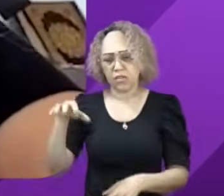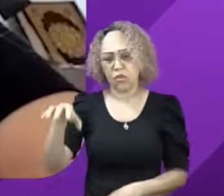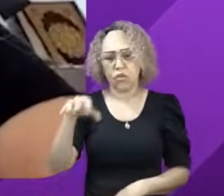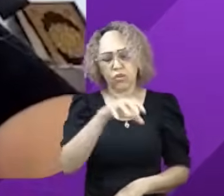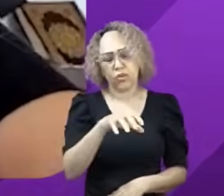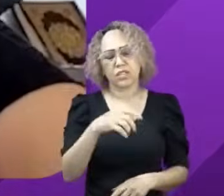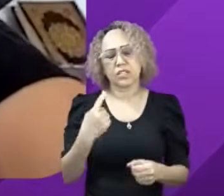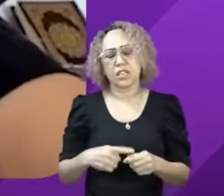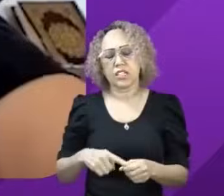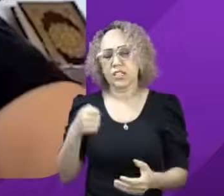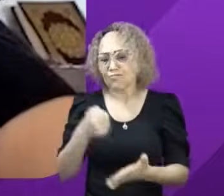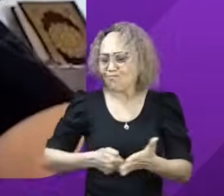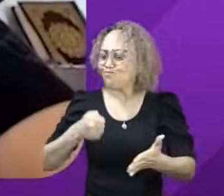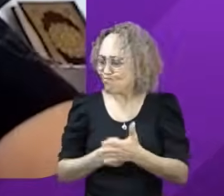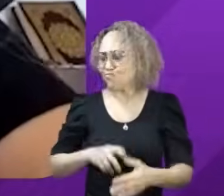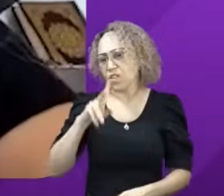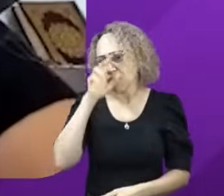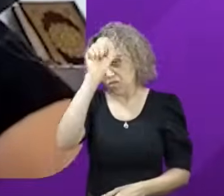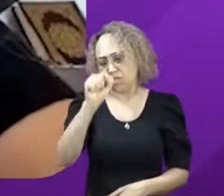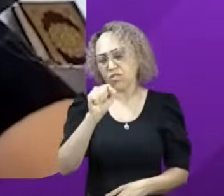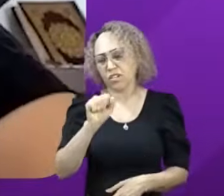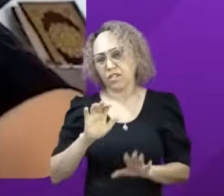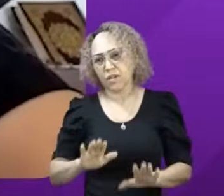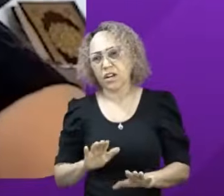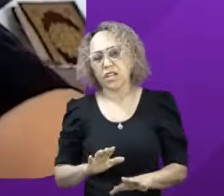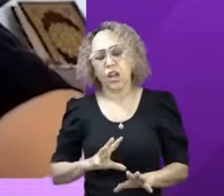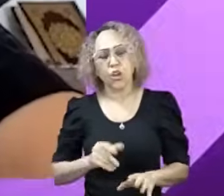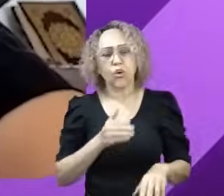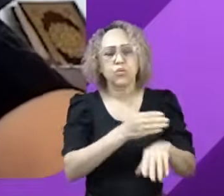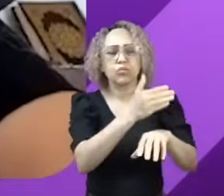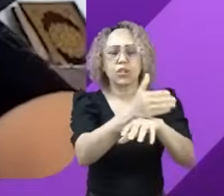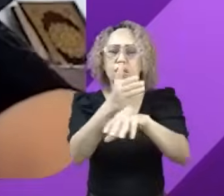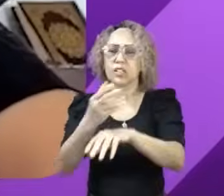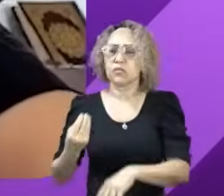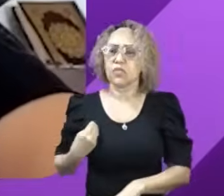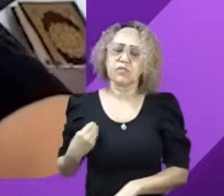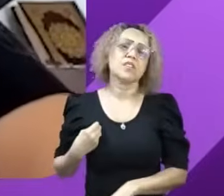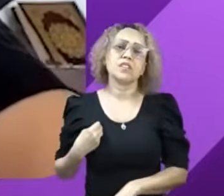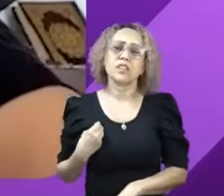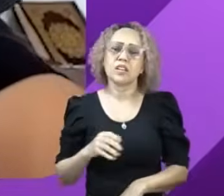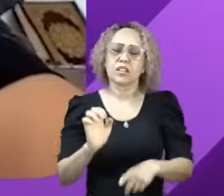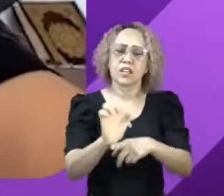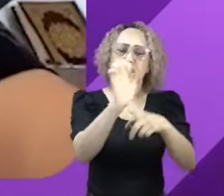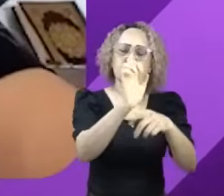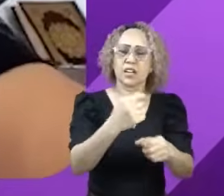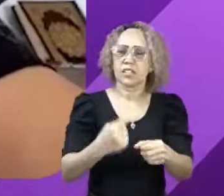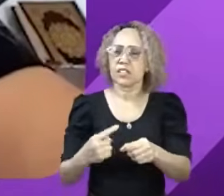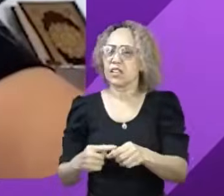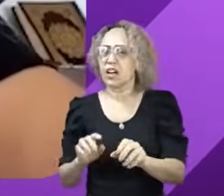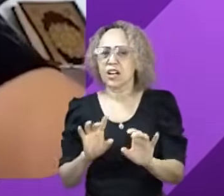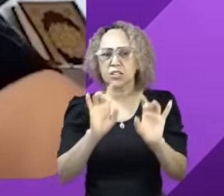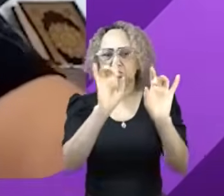por todos os lugares que eu passei, eu percebi que cada um tem a sua peculiaridade, né? As pessoas, a